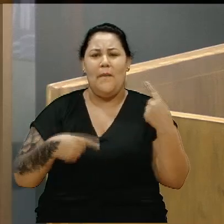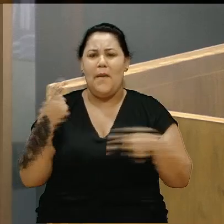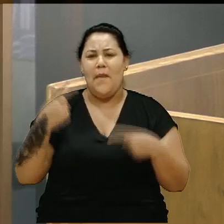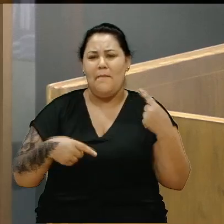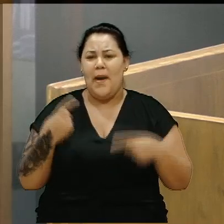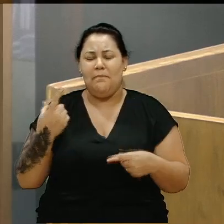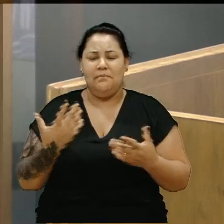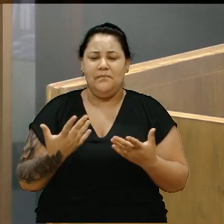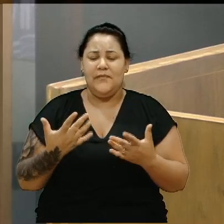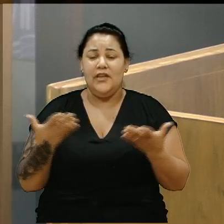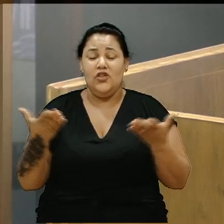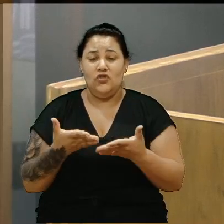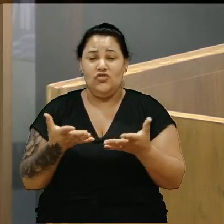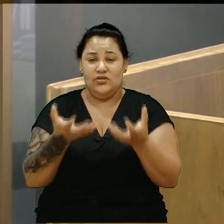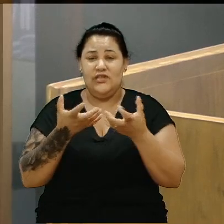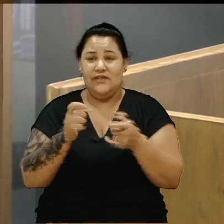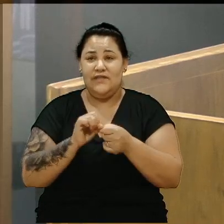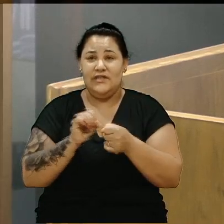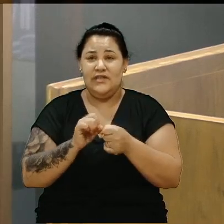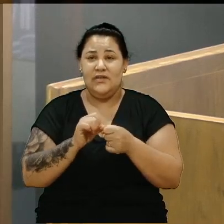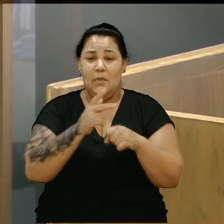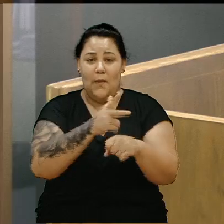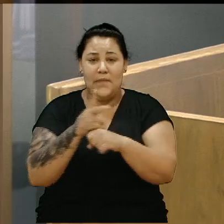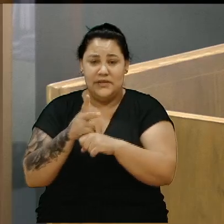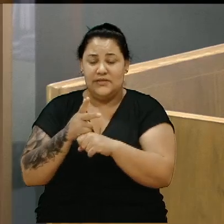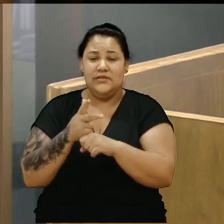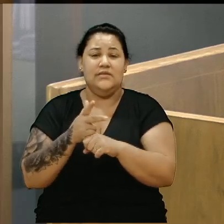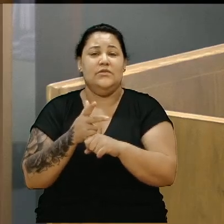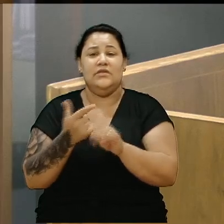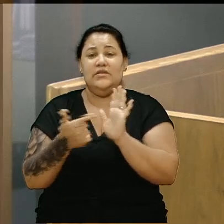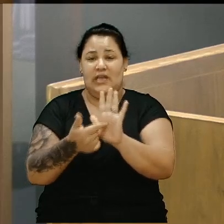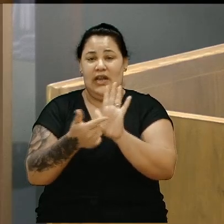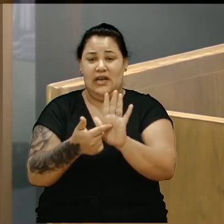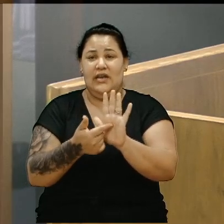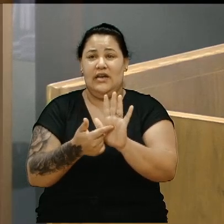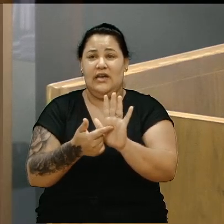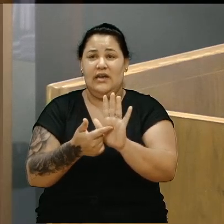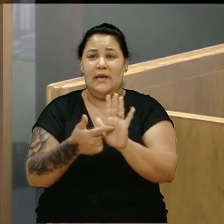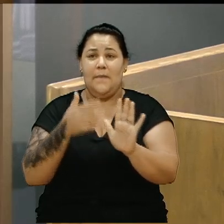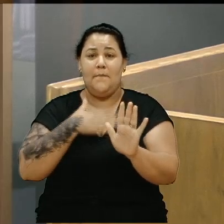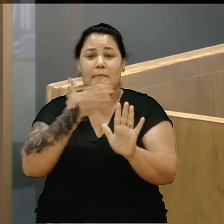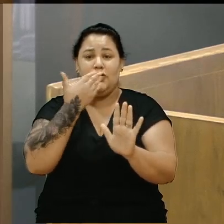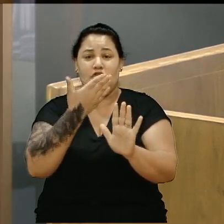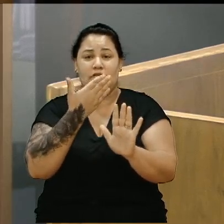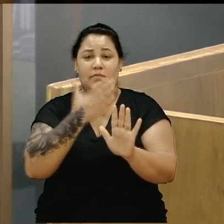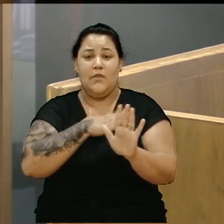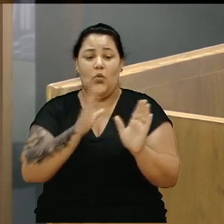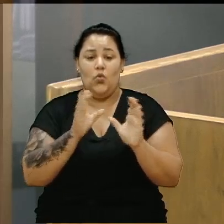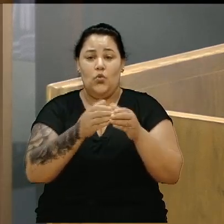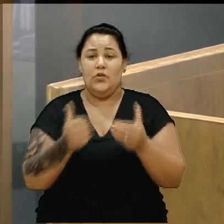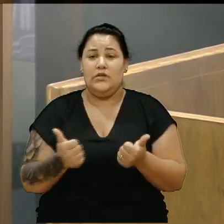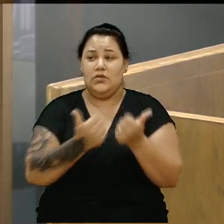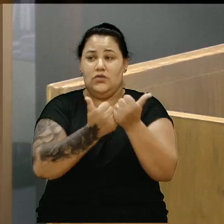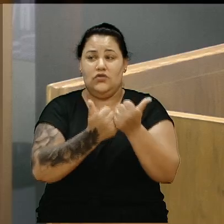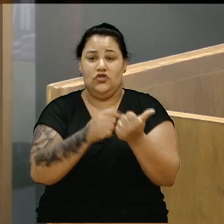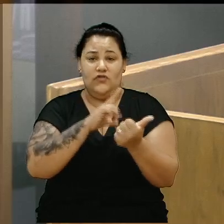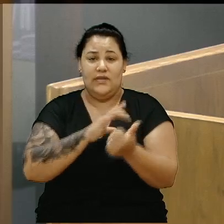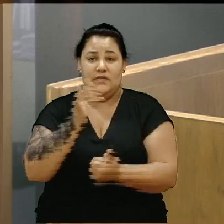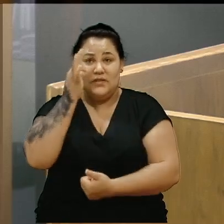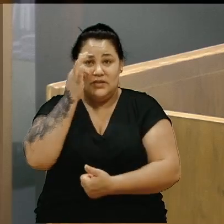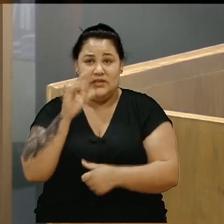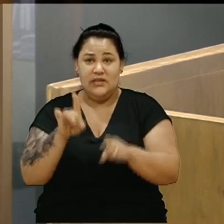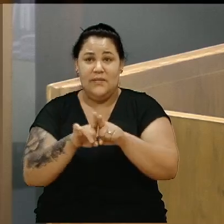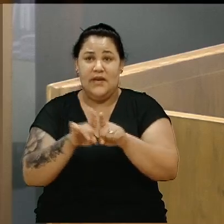aqui, inclusive, fazer uma apresentação, não só minha, mas pedir para que a minha equipe estivesse aqui, porque, às vezes, tem